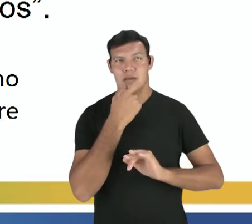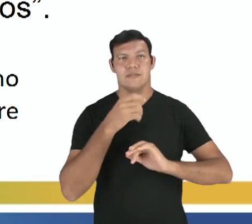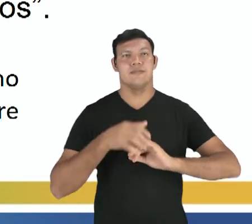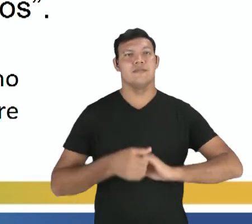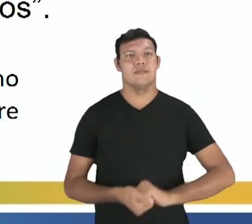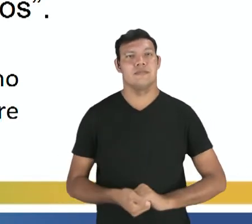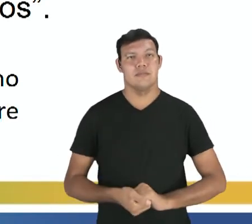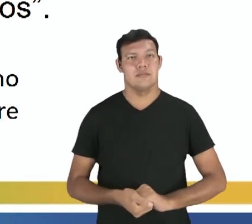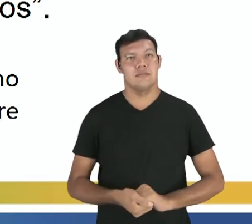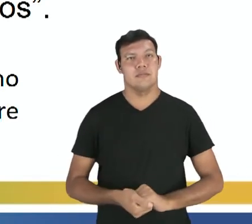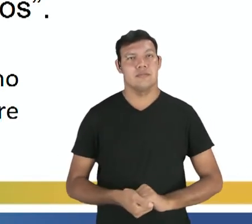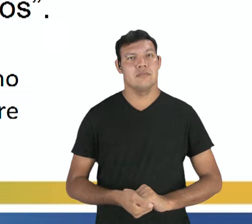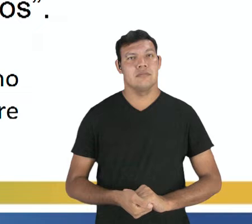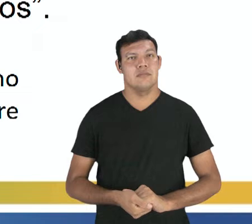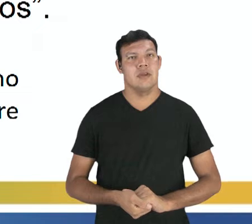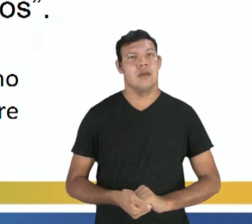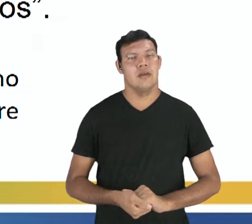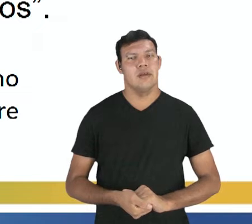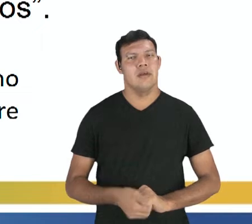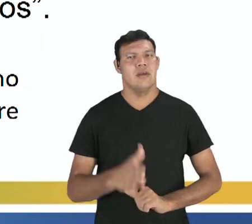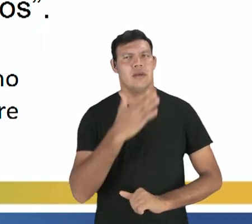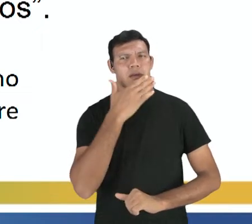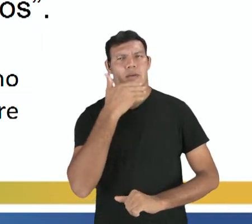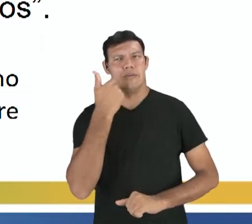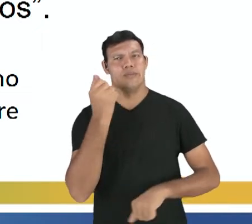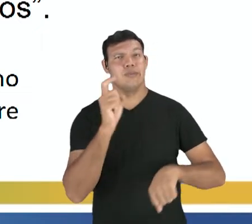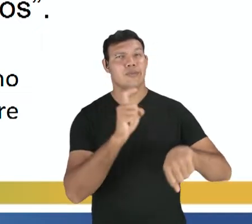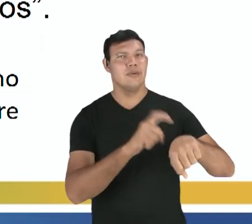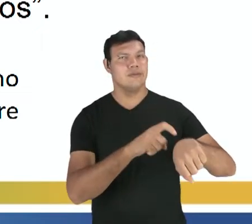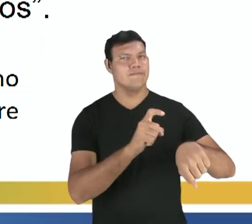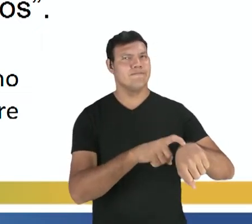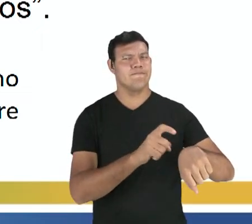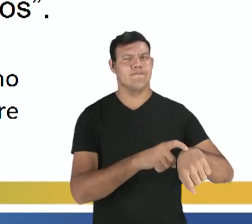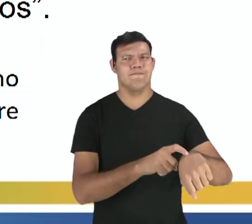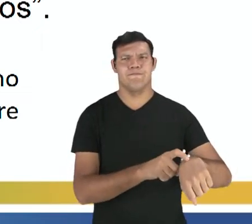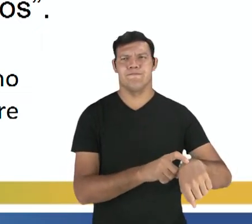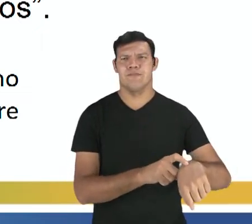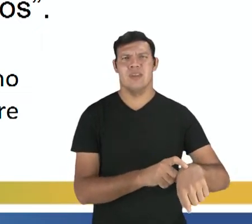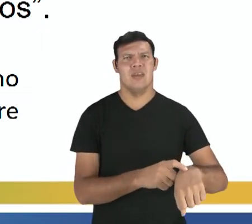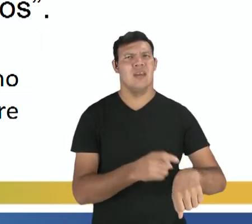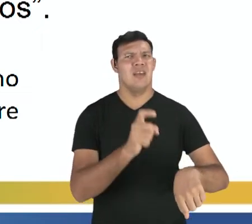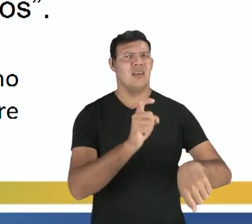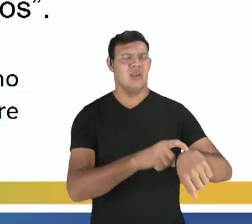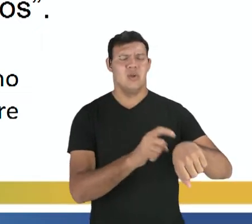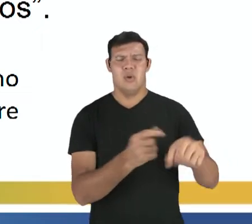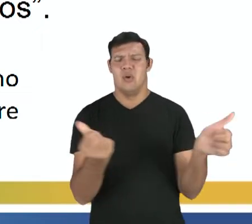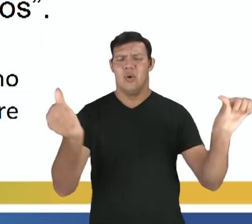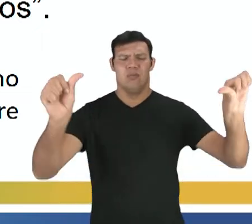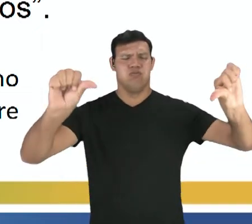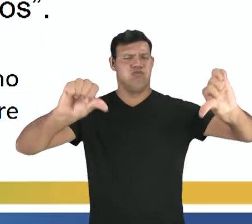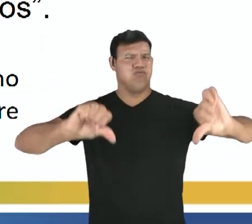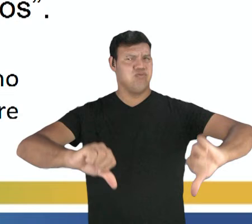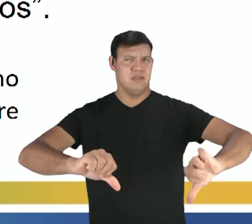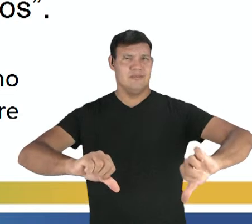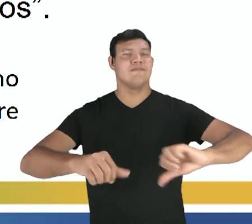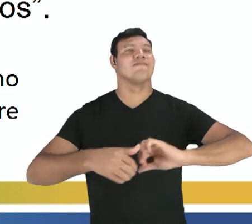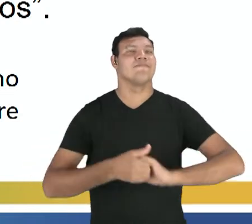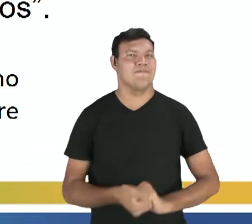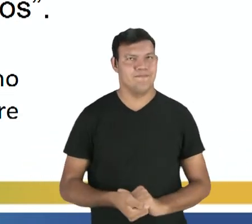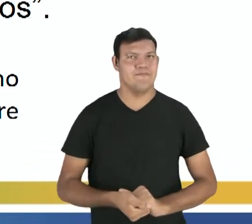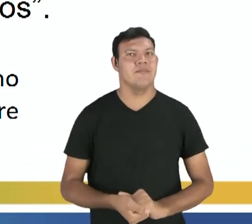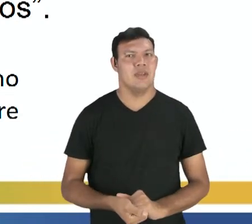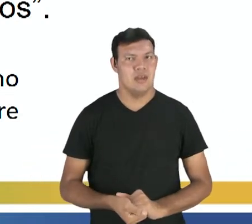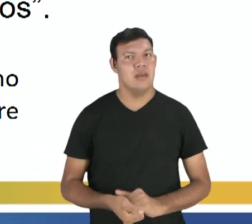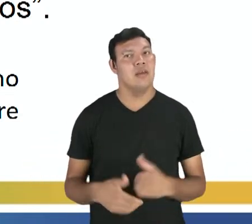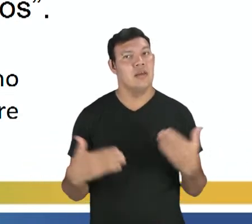times. Foi o melhor dos tempos, foi o pior dos tempos. Então, aí nós temos uma